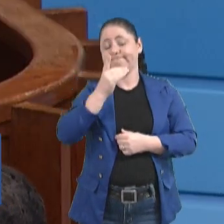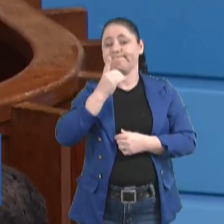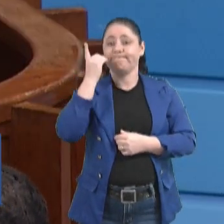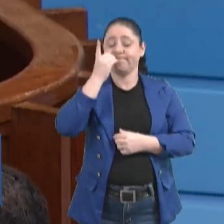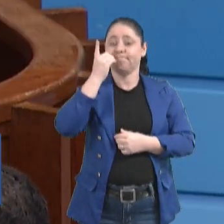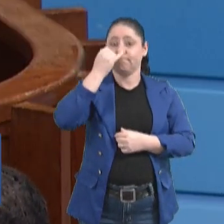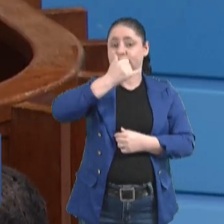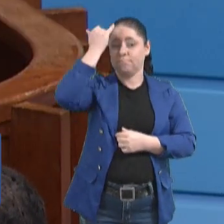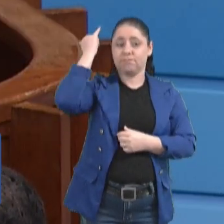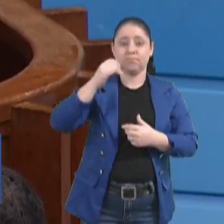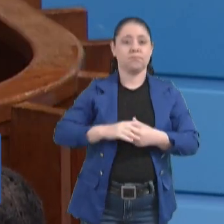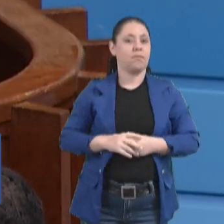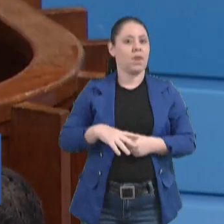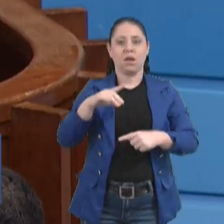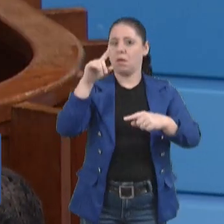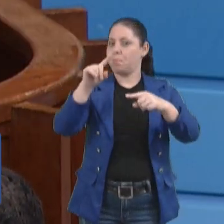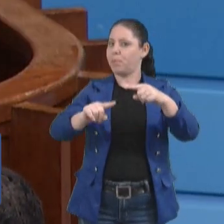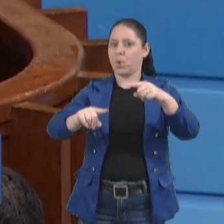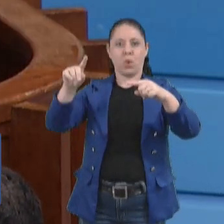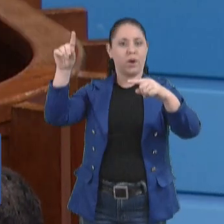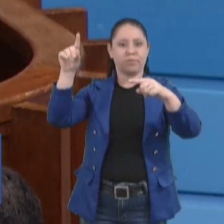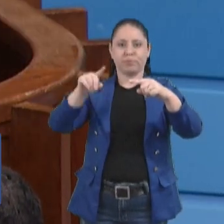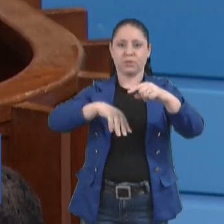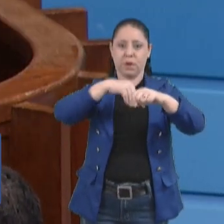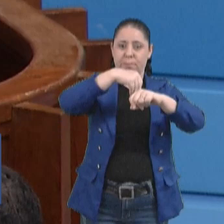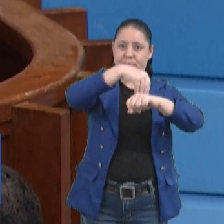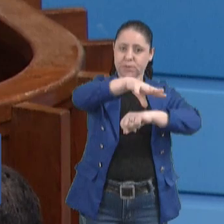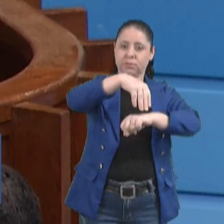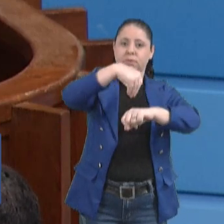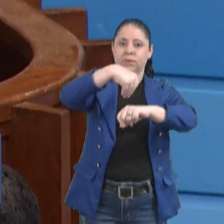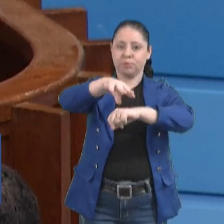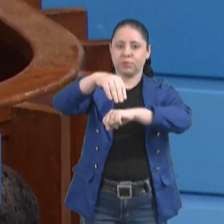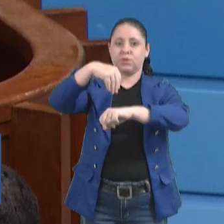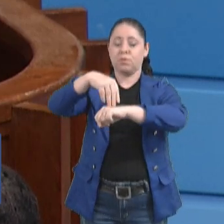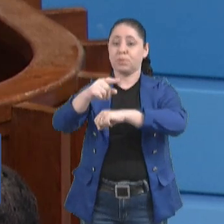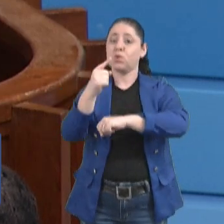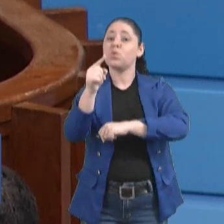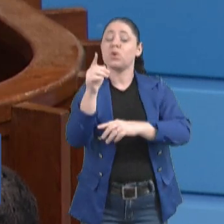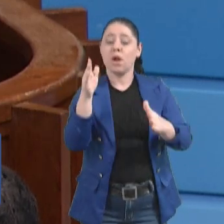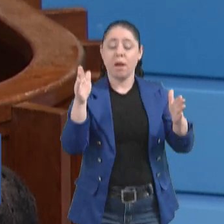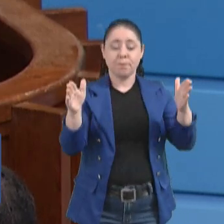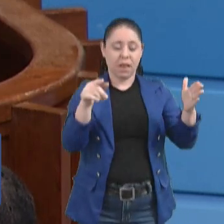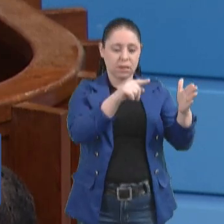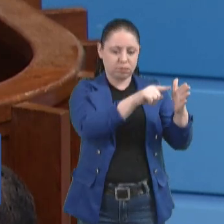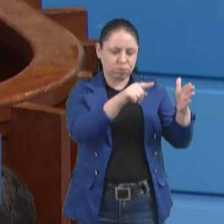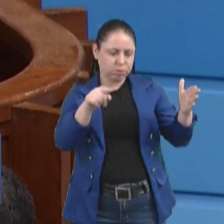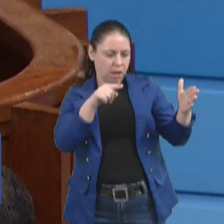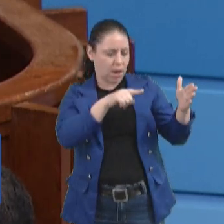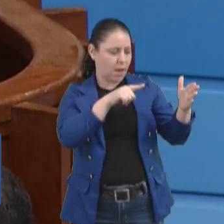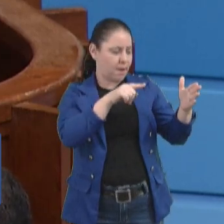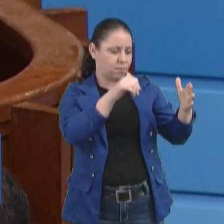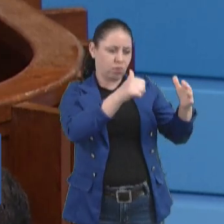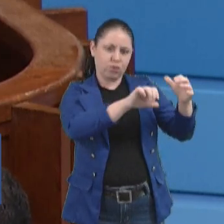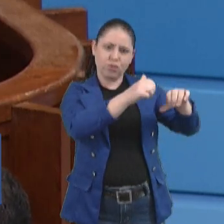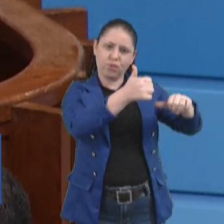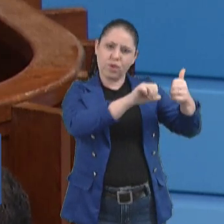Mock, é proibido fornecer uma substância, ainda que